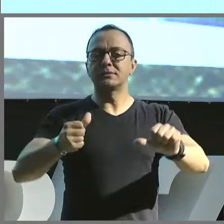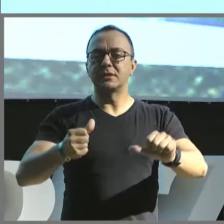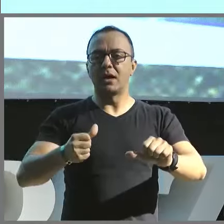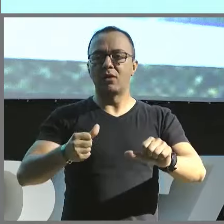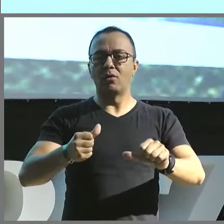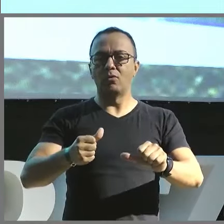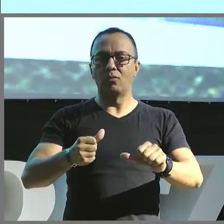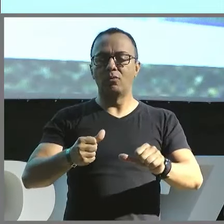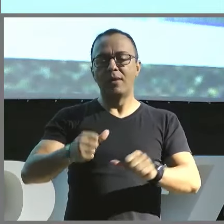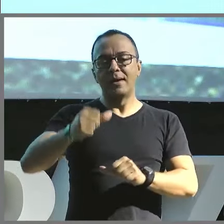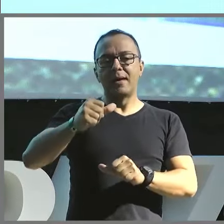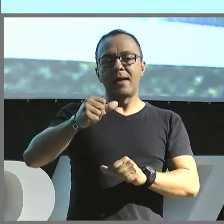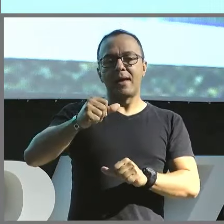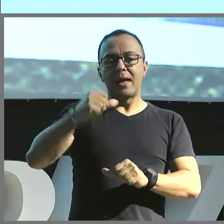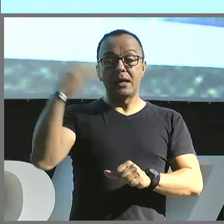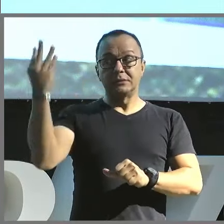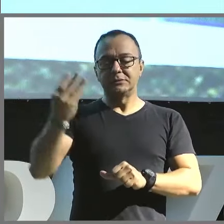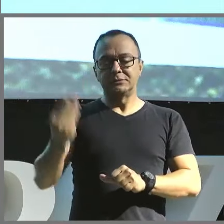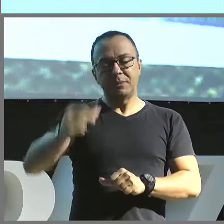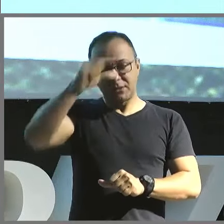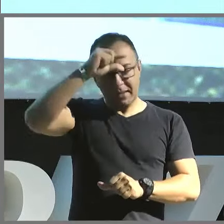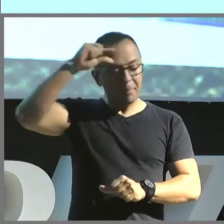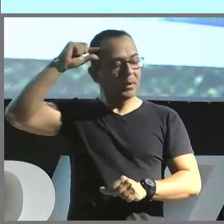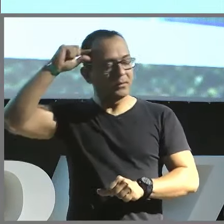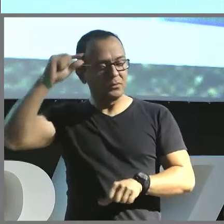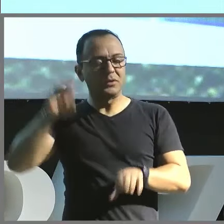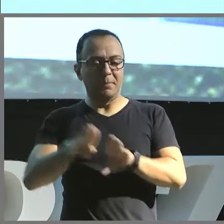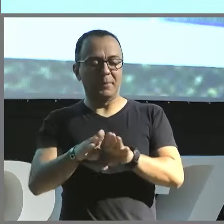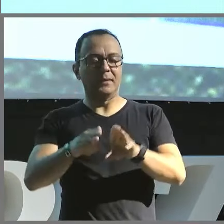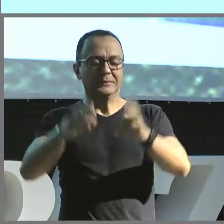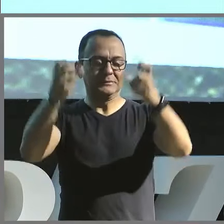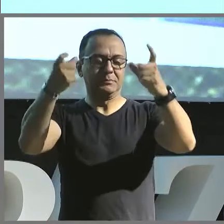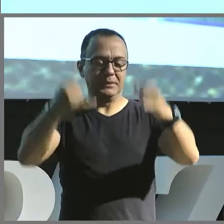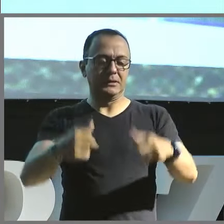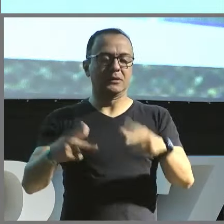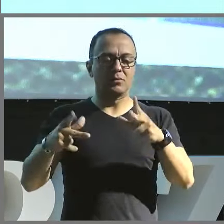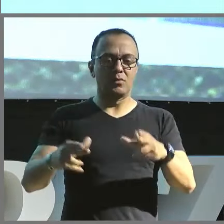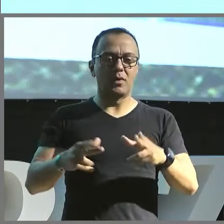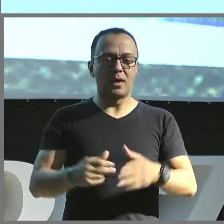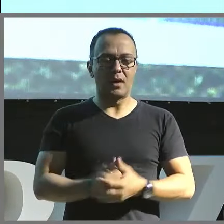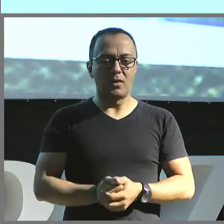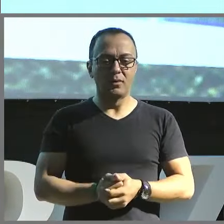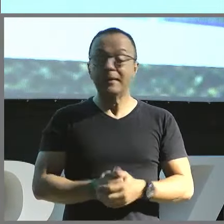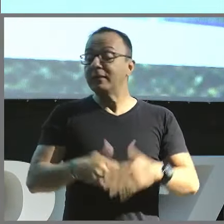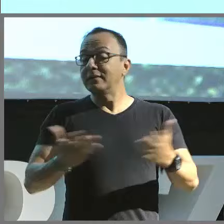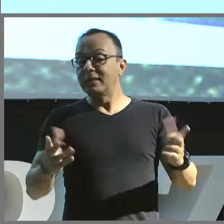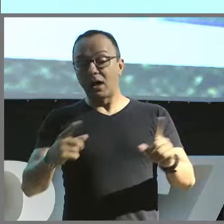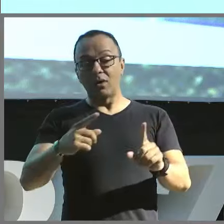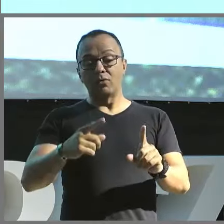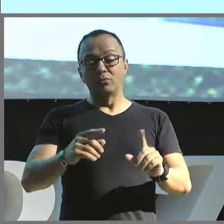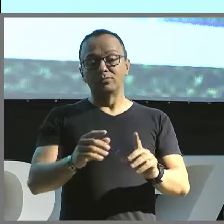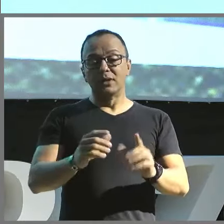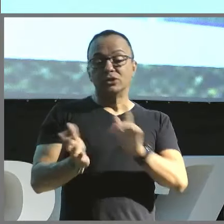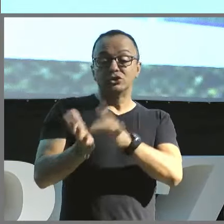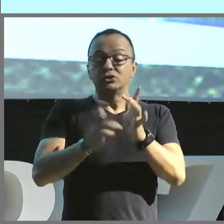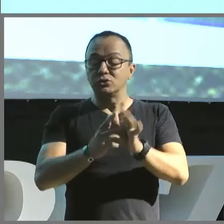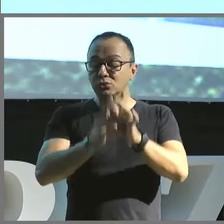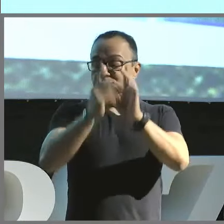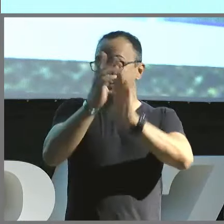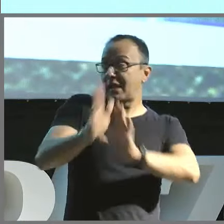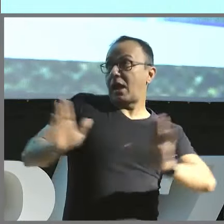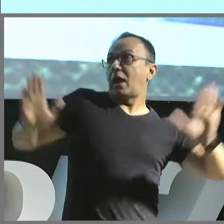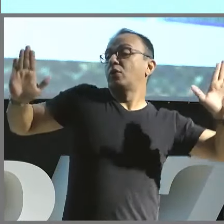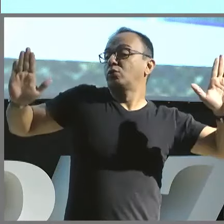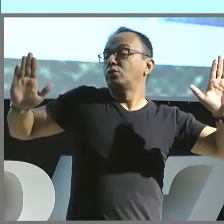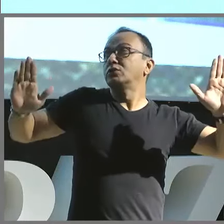do alto da cruz: Pai, perdoa-lhes, porque eles não sabem o que fazem. Era uma fala